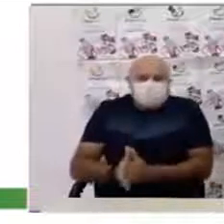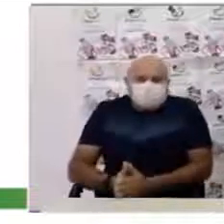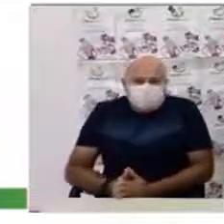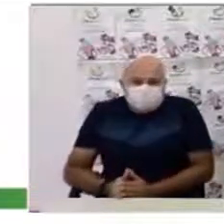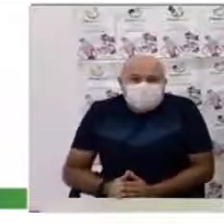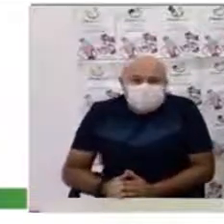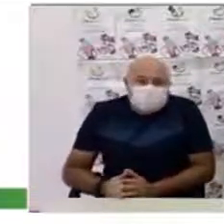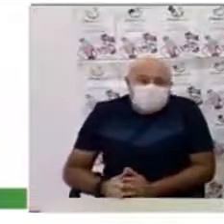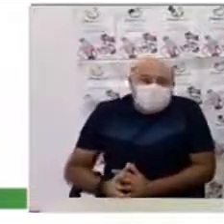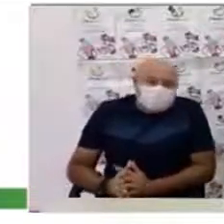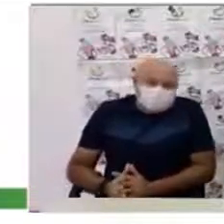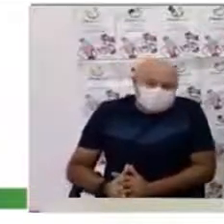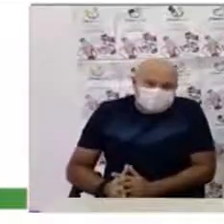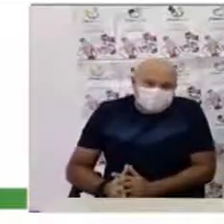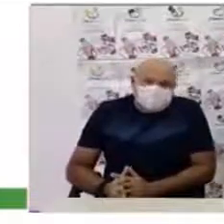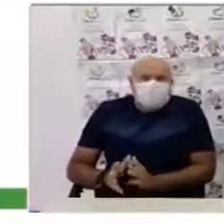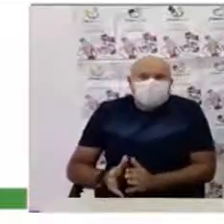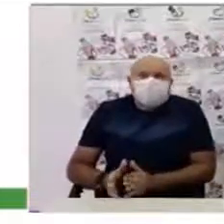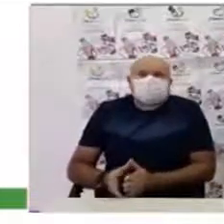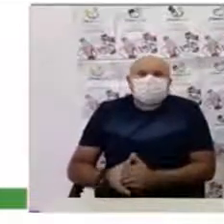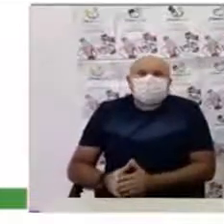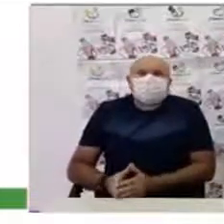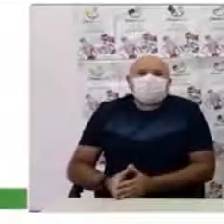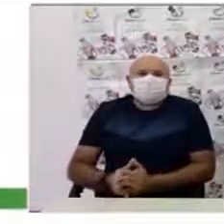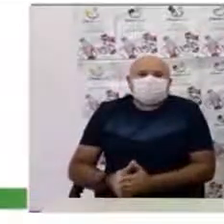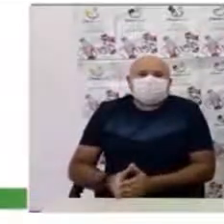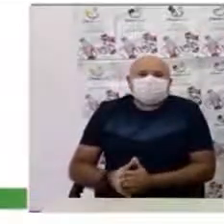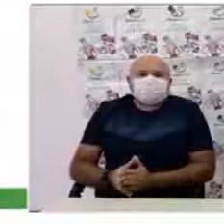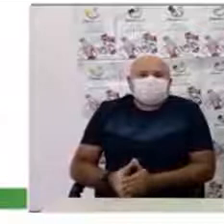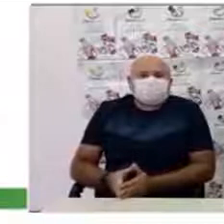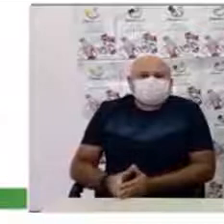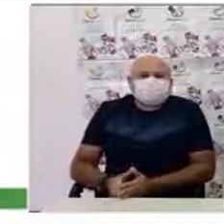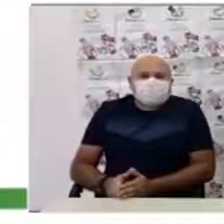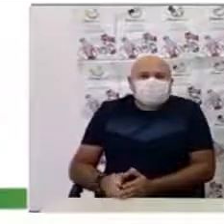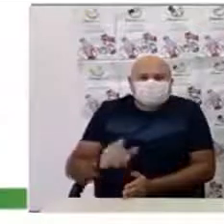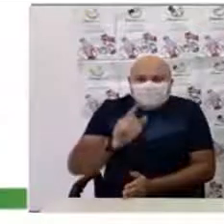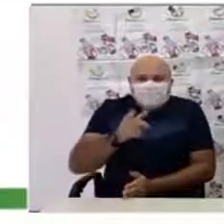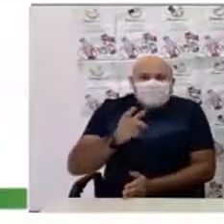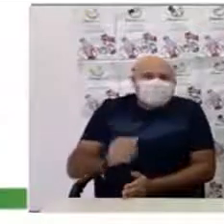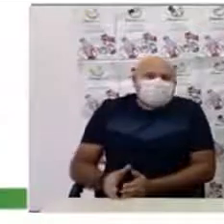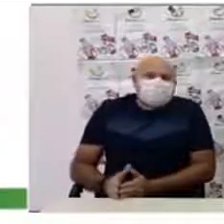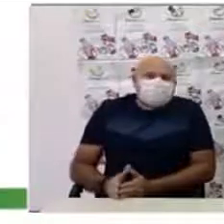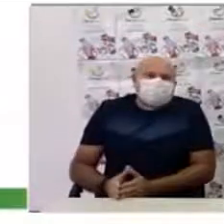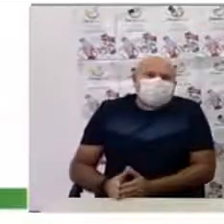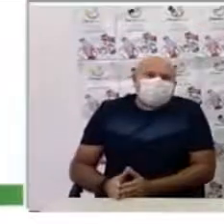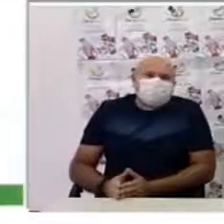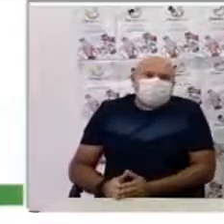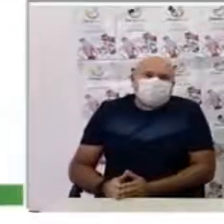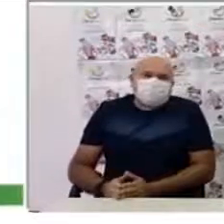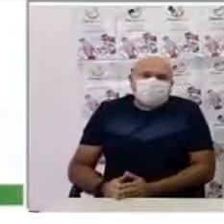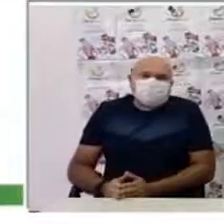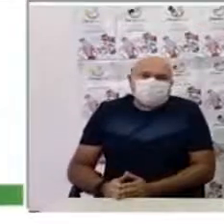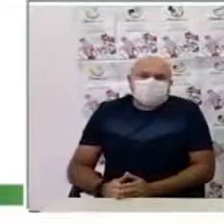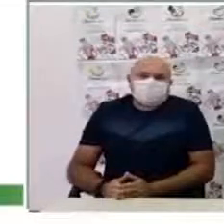na verdade, ele teria carga. E foi daí que surgiu a ideia da presença das cargas negativas. Pode passar, você vai ver aí